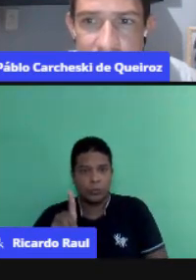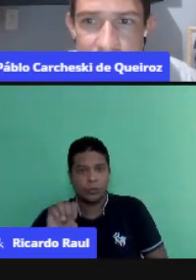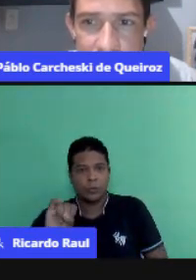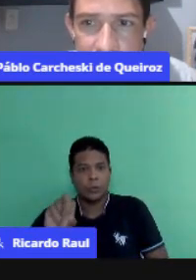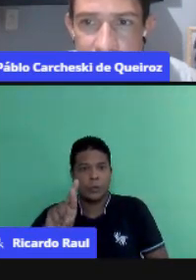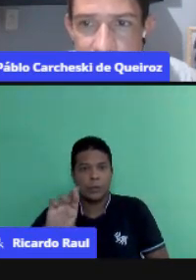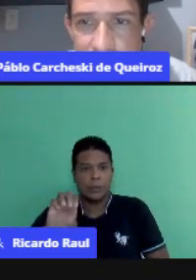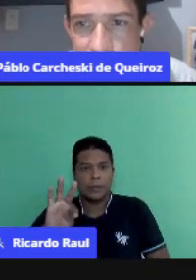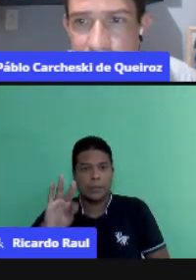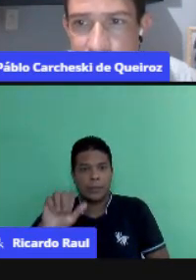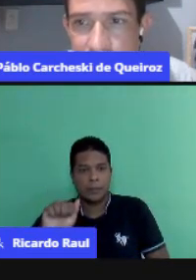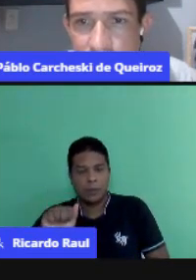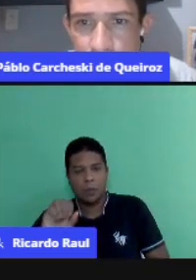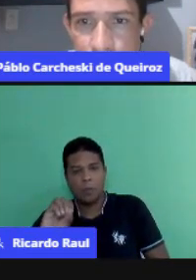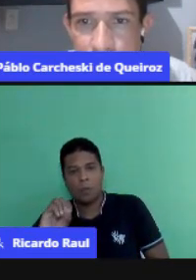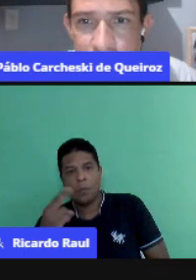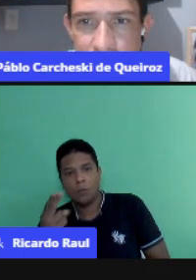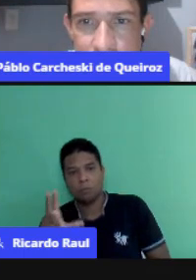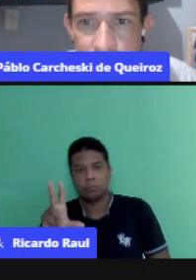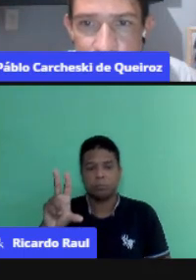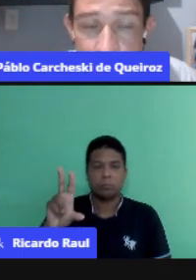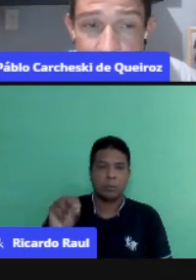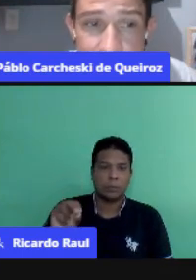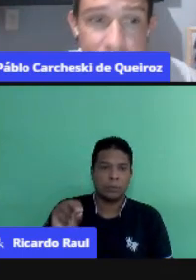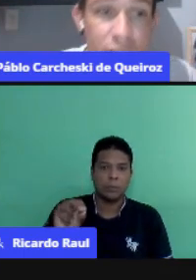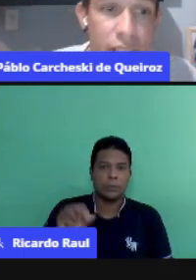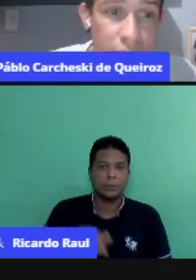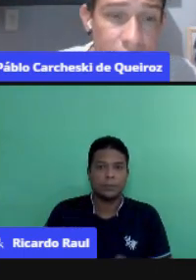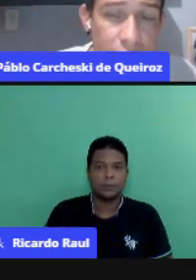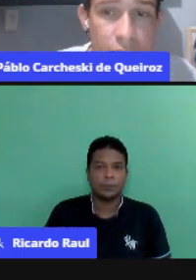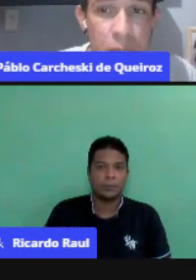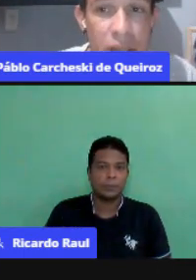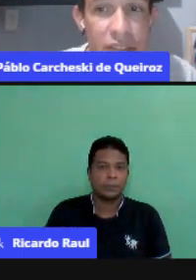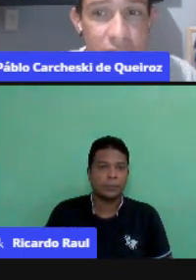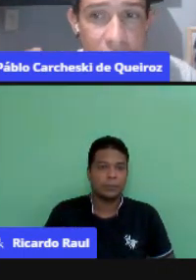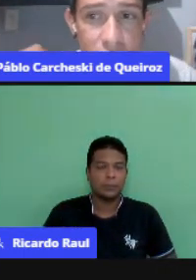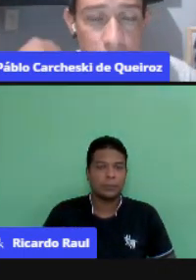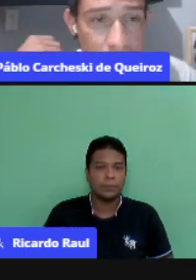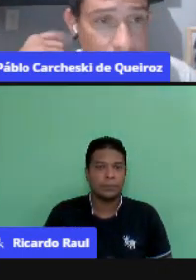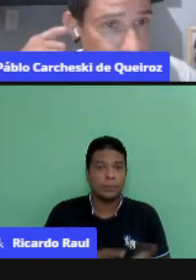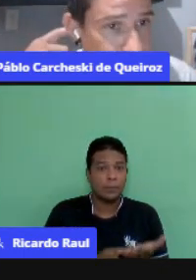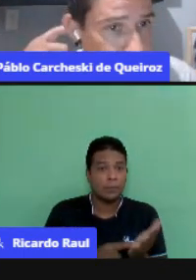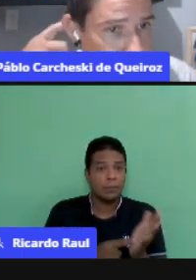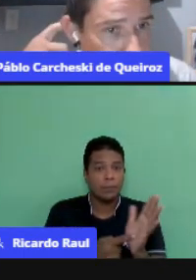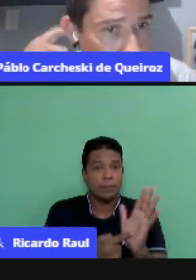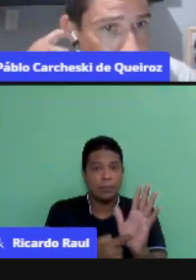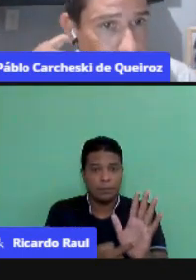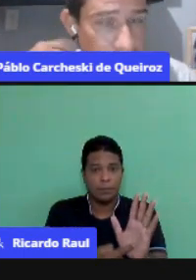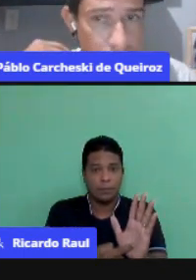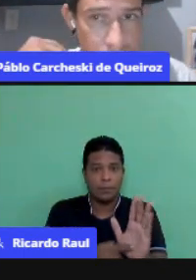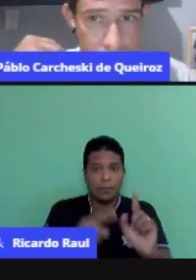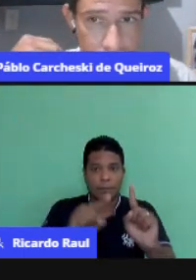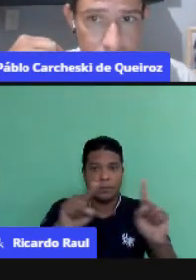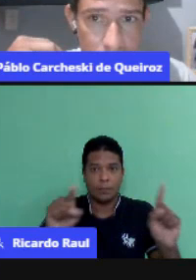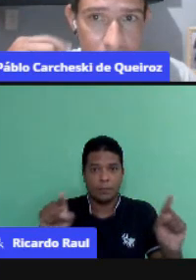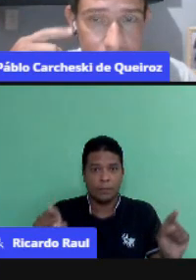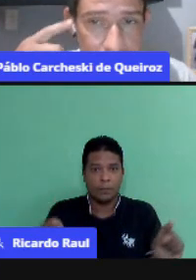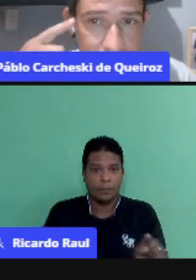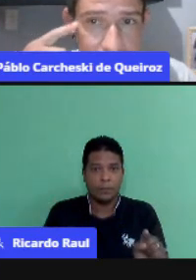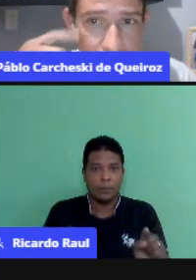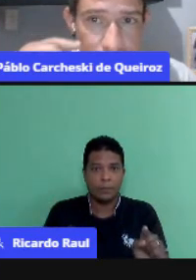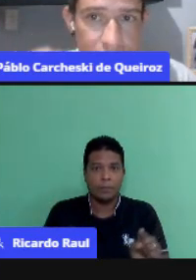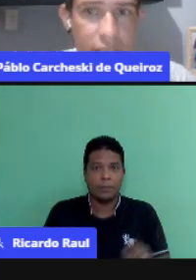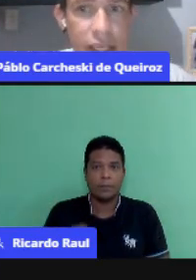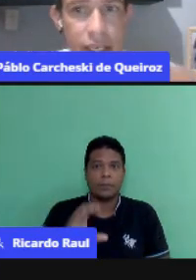expressando a relação existente, né, por meio de sentenças algébricas e representá-las no plano cartesiano. Então,